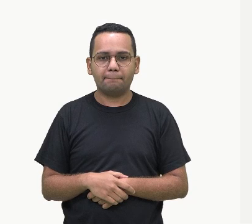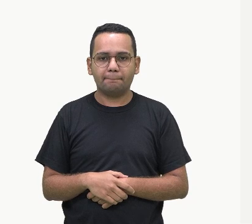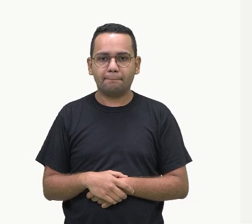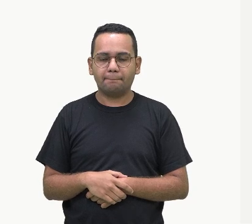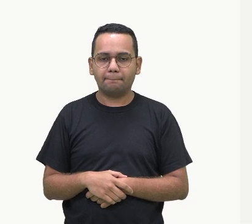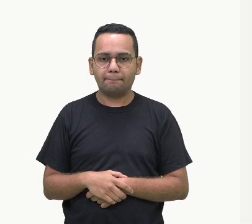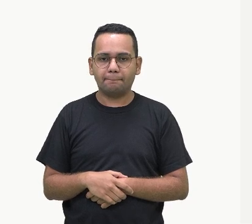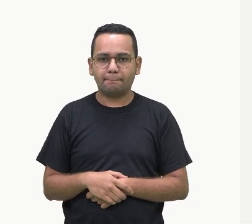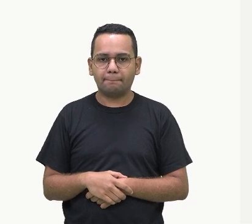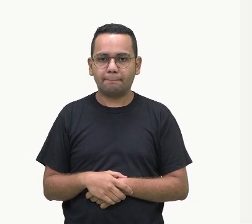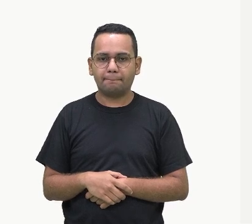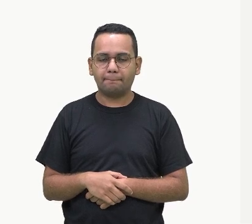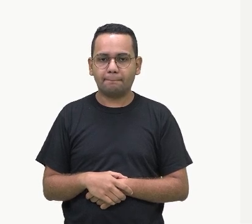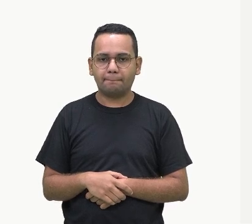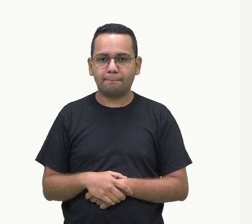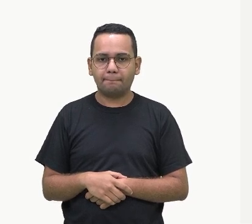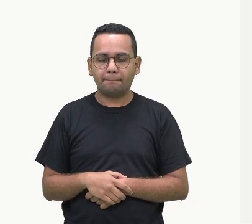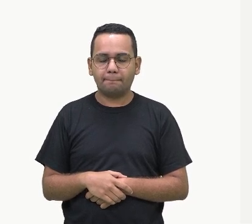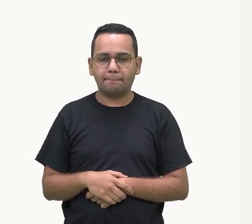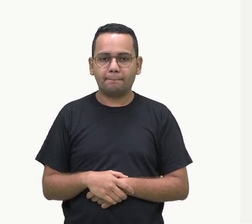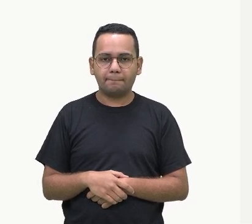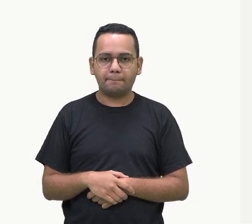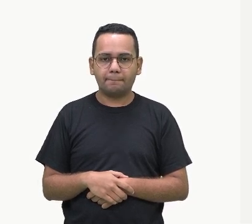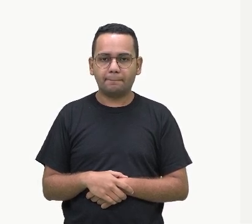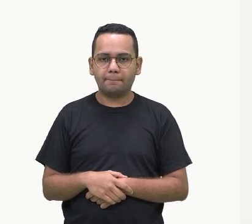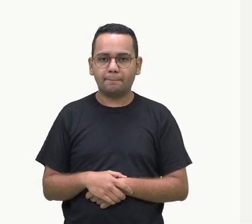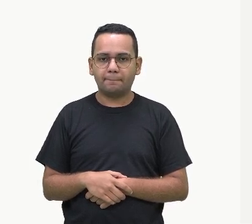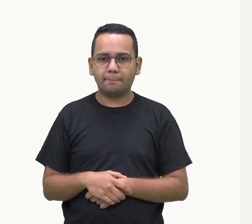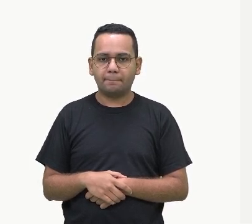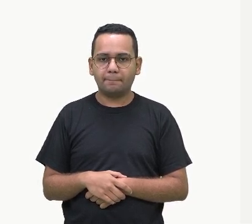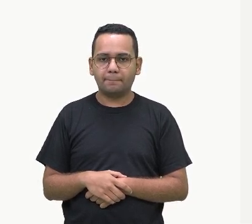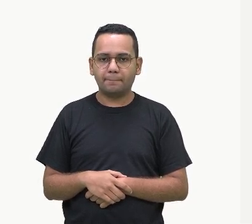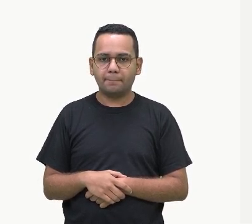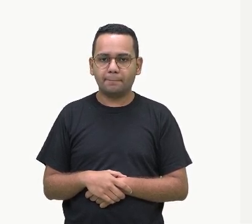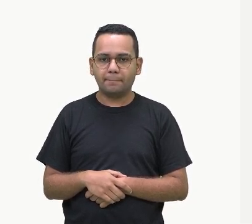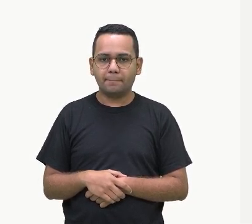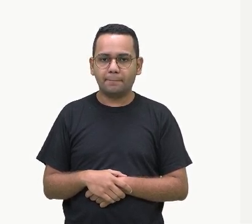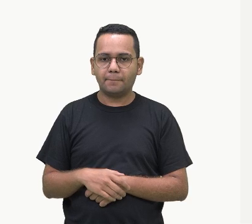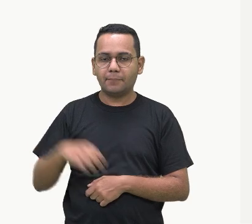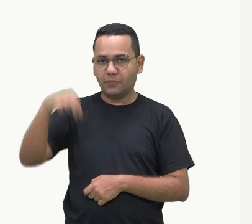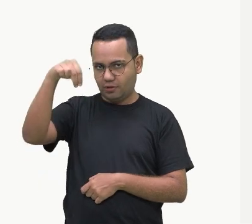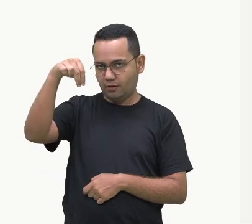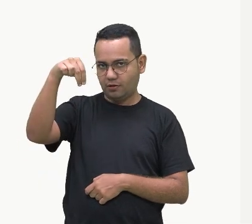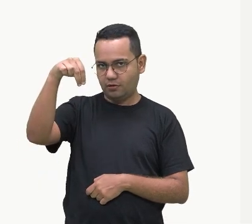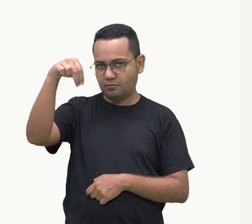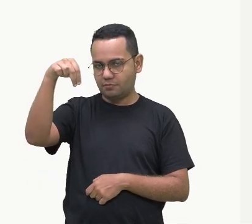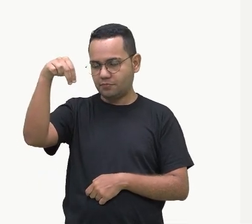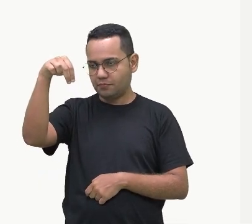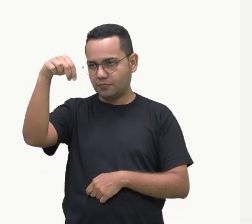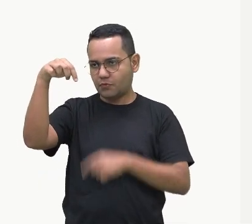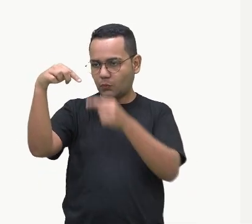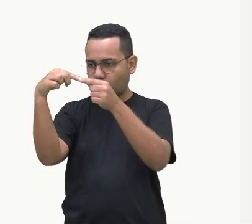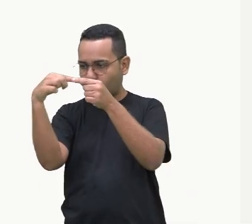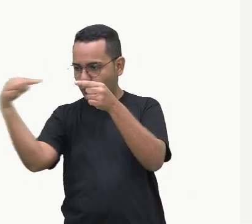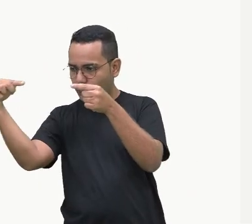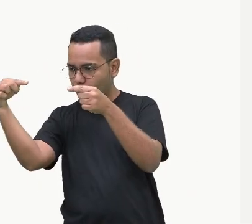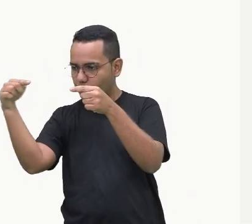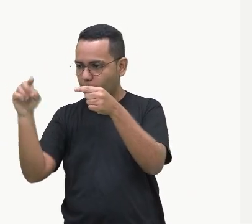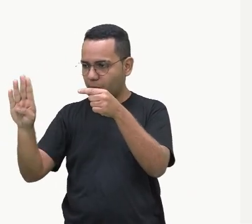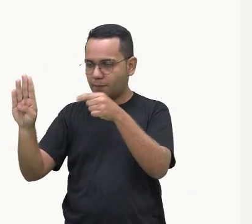M. Onde se encontra a minha reta M com a minha reta B, vai ser meu